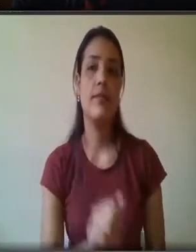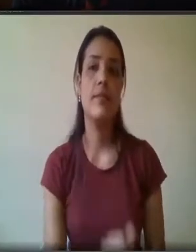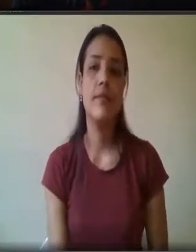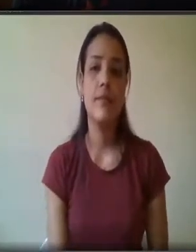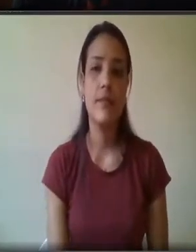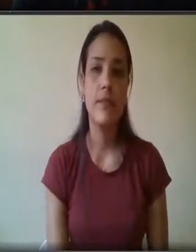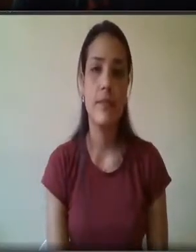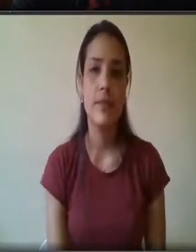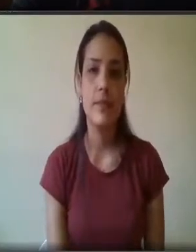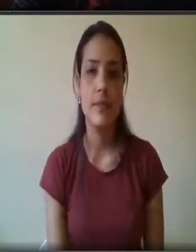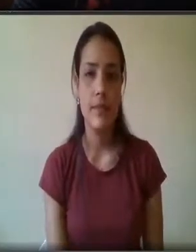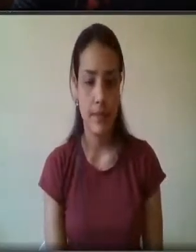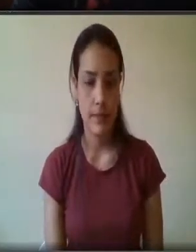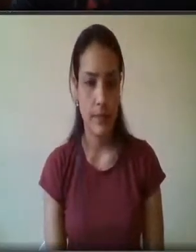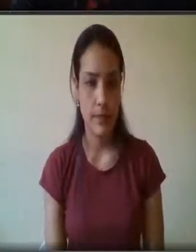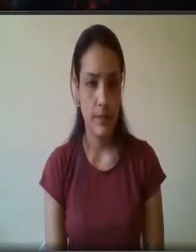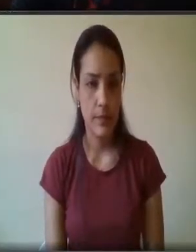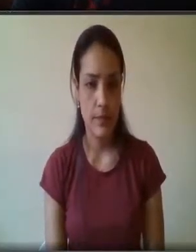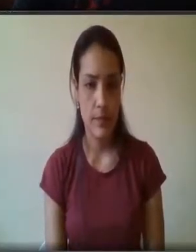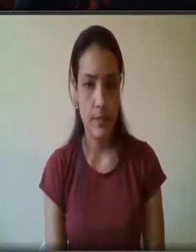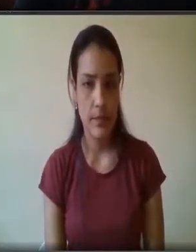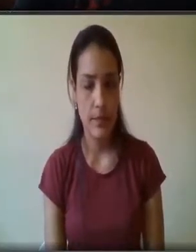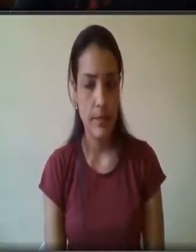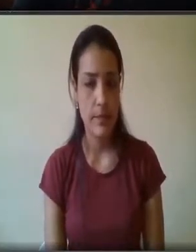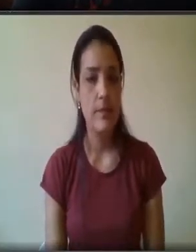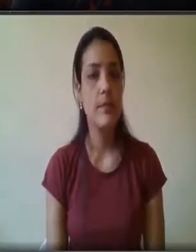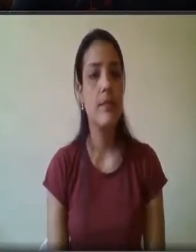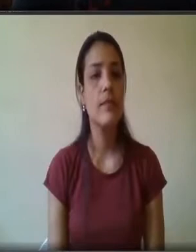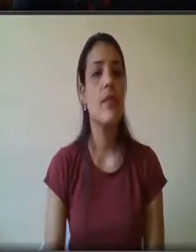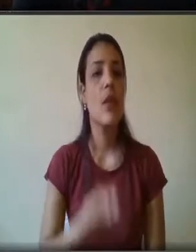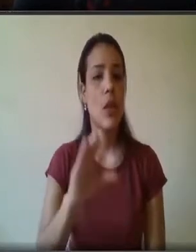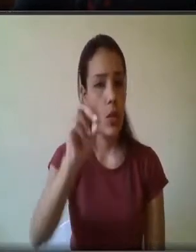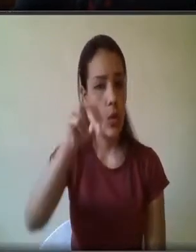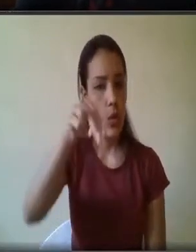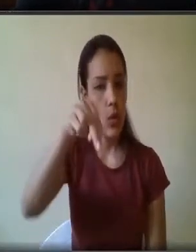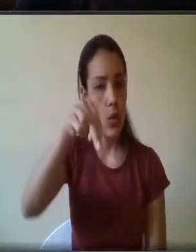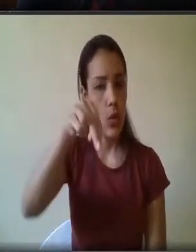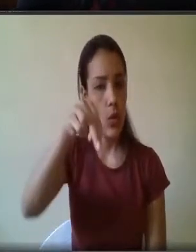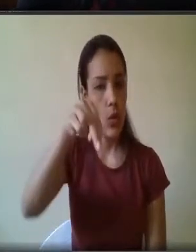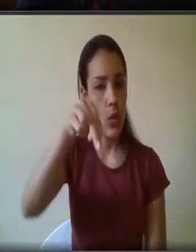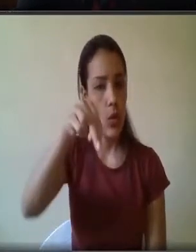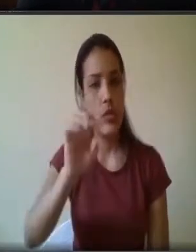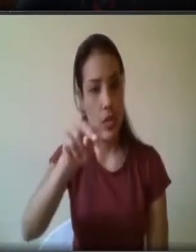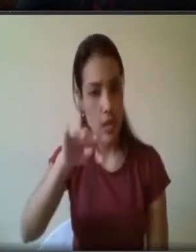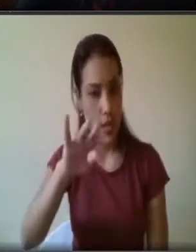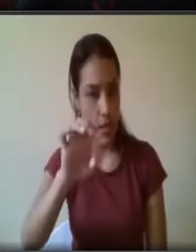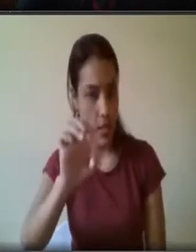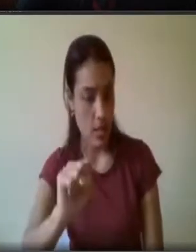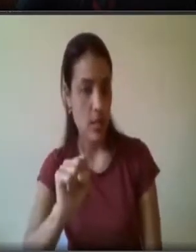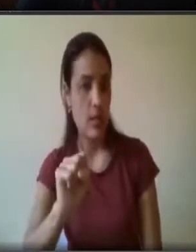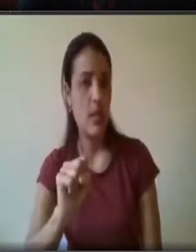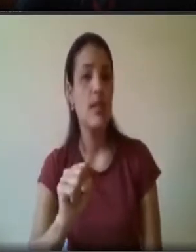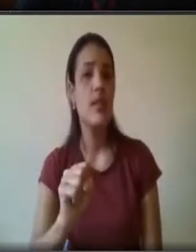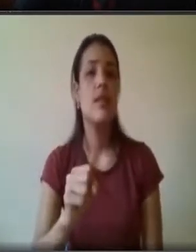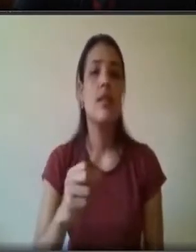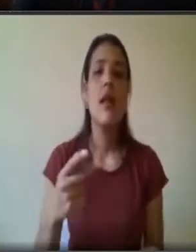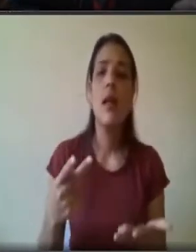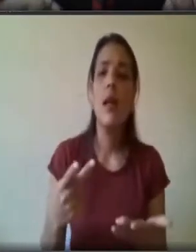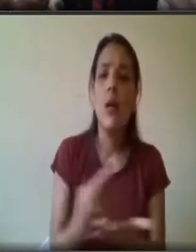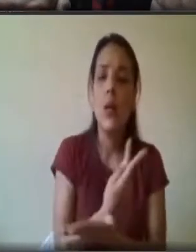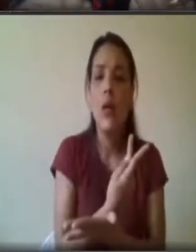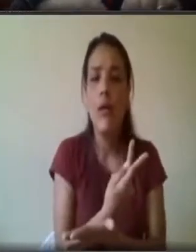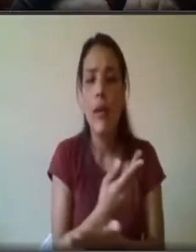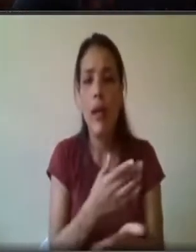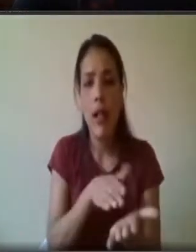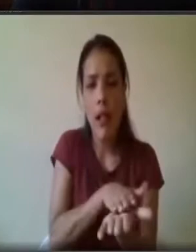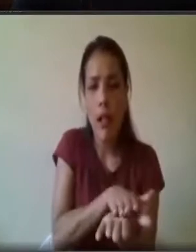onde os continentes, né, essas grandes massas continentais acabam deslizando. Elas